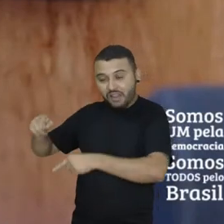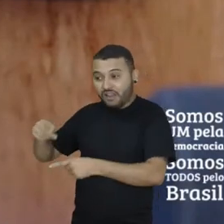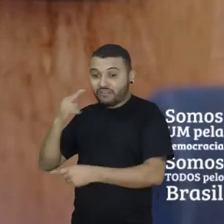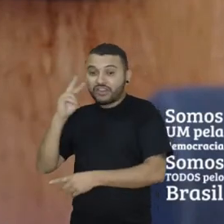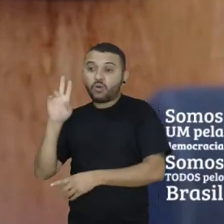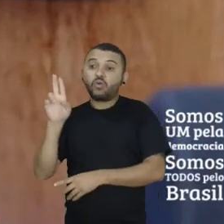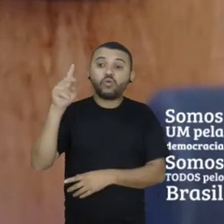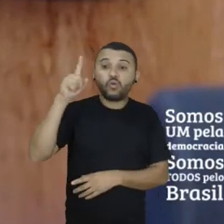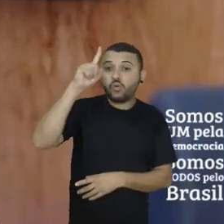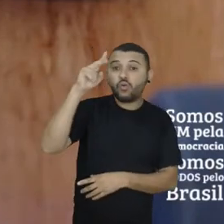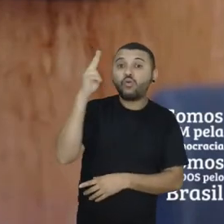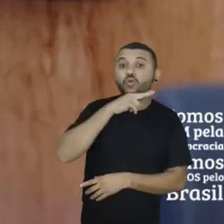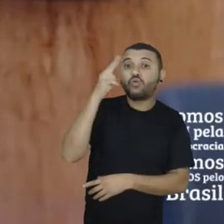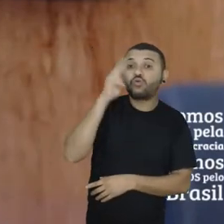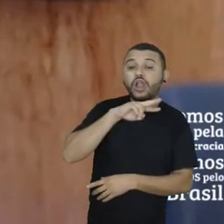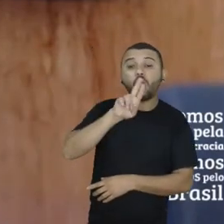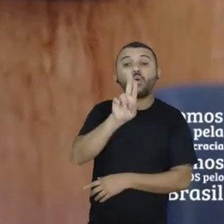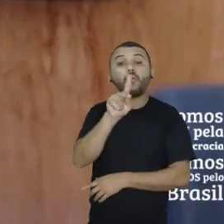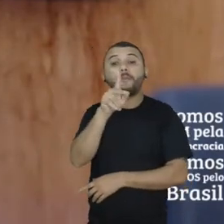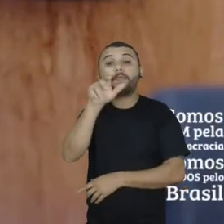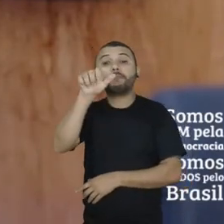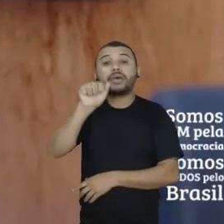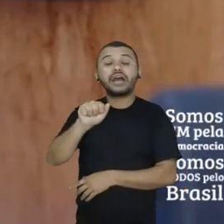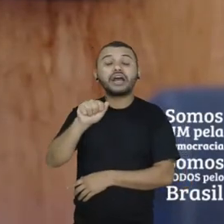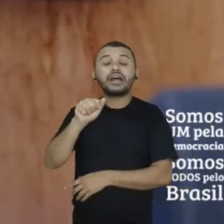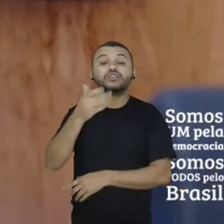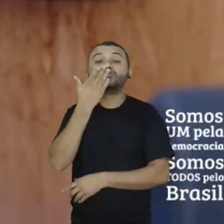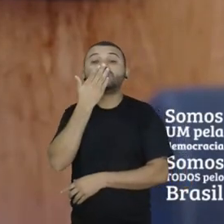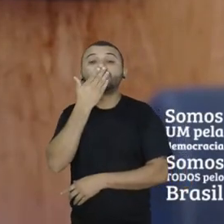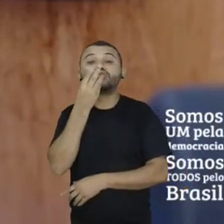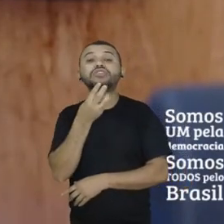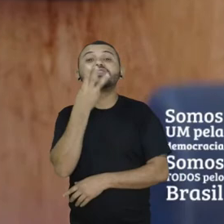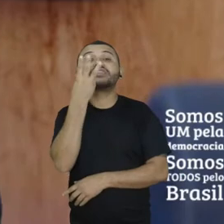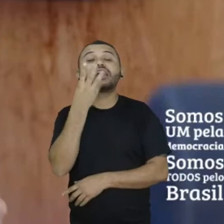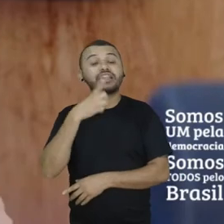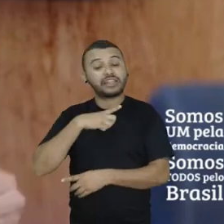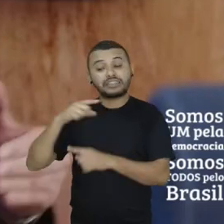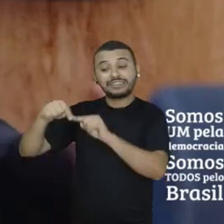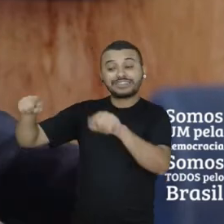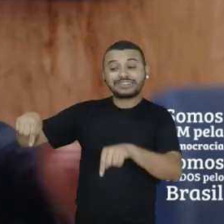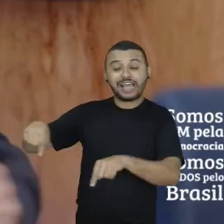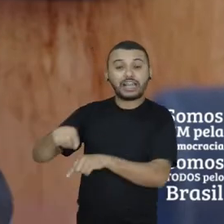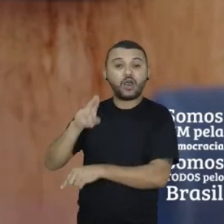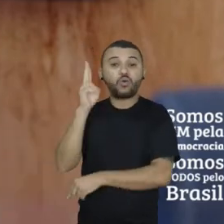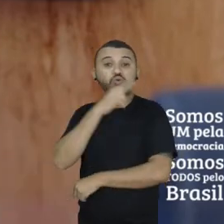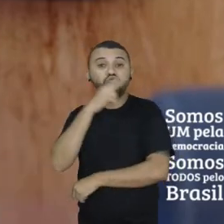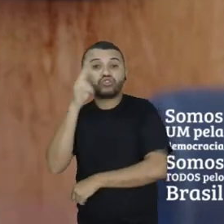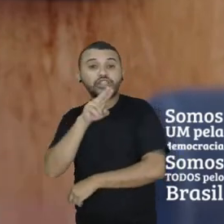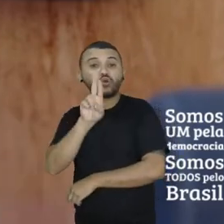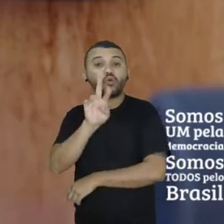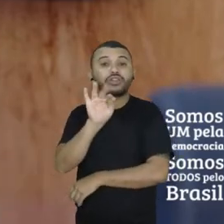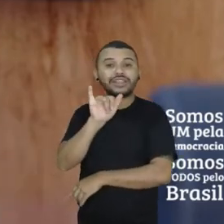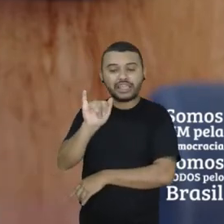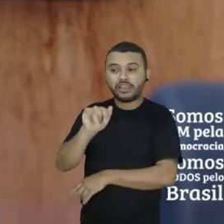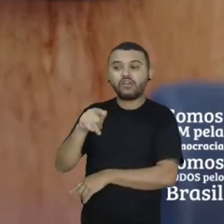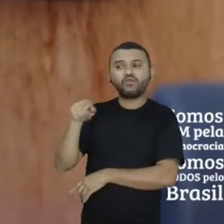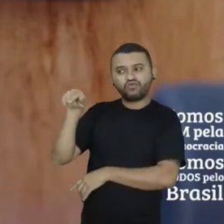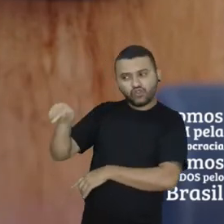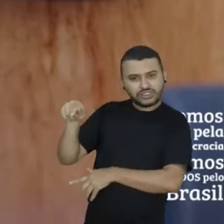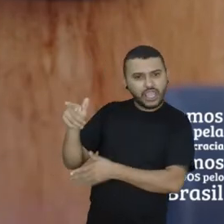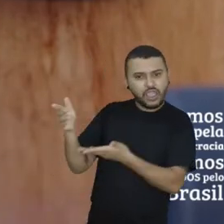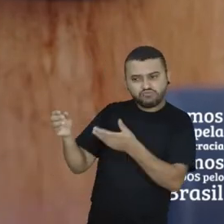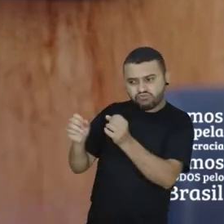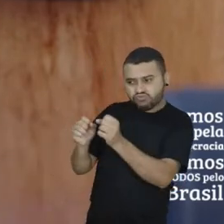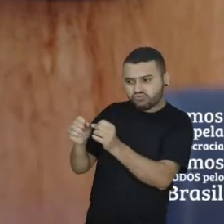uma UPA tipo 3. UPA tipo 3 tem até UTI. Tudo isso aqui foi do seu governo. Então, de outro